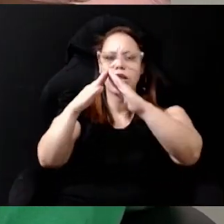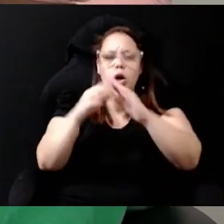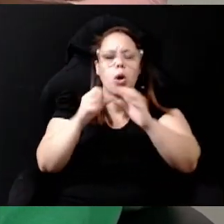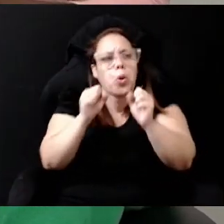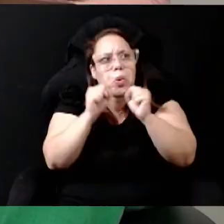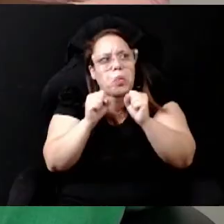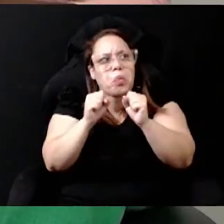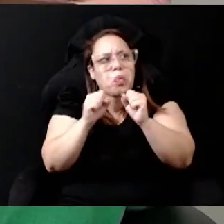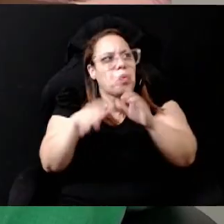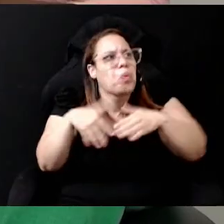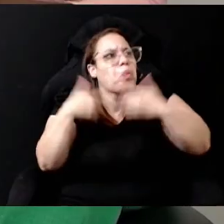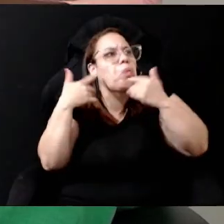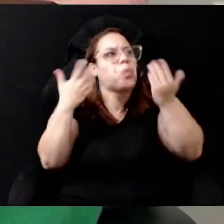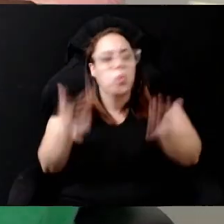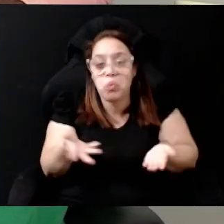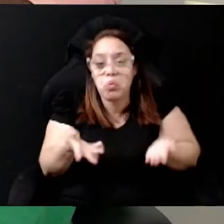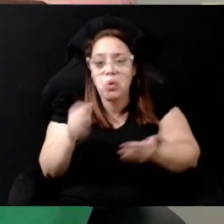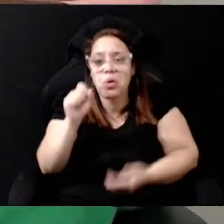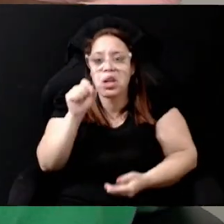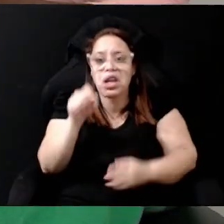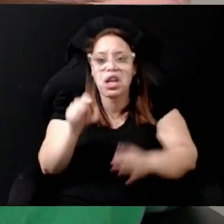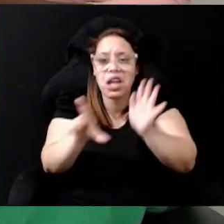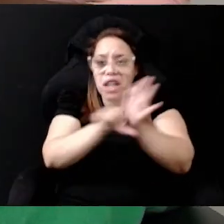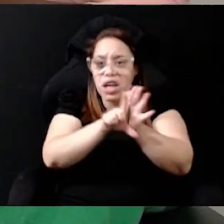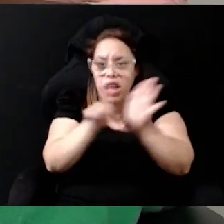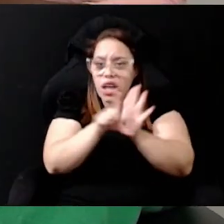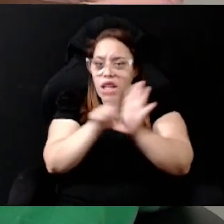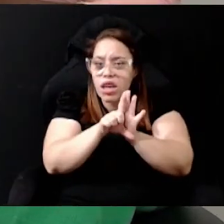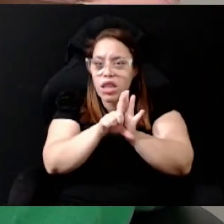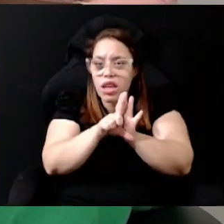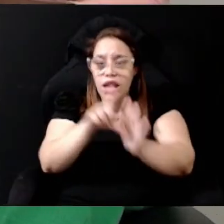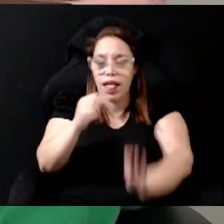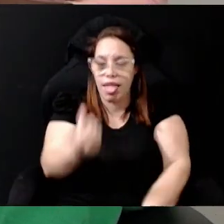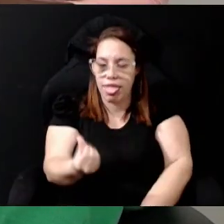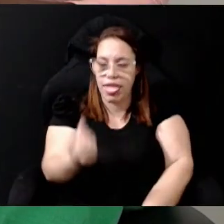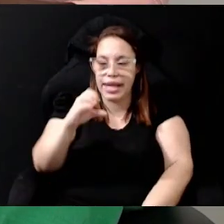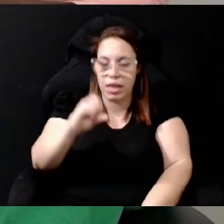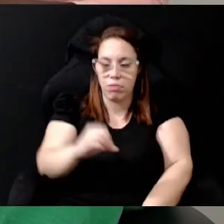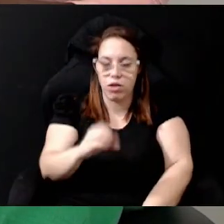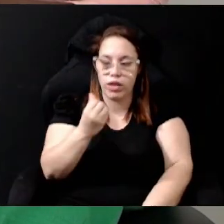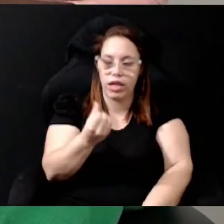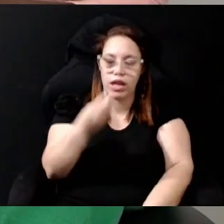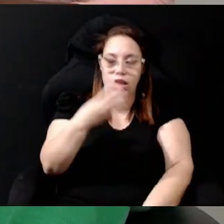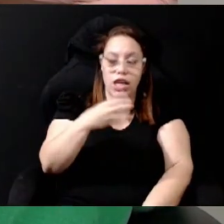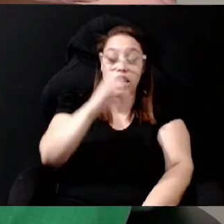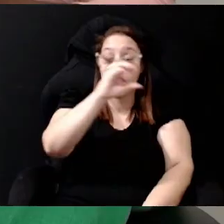que o pessoal que está em casa fala, puxa vida, mas o que é exatamente essa lei